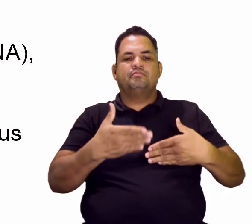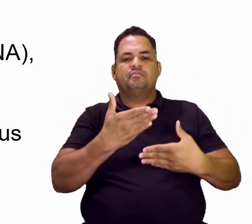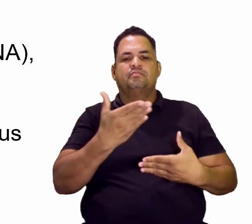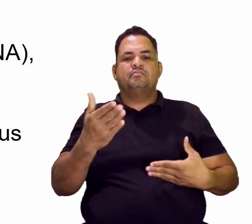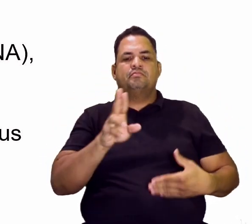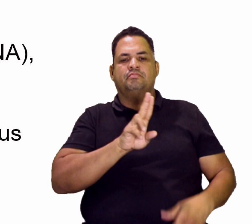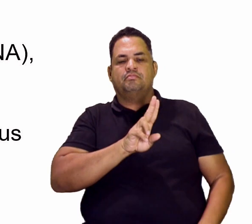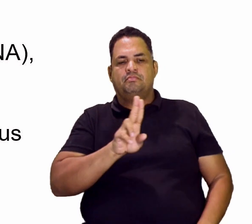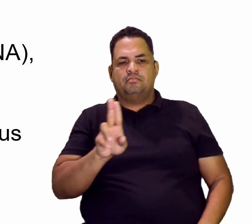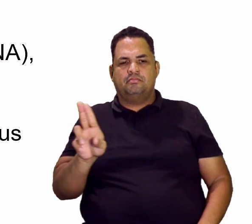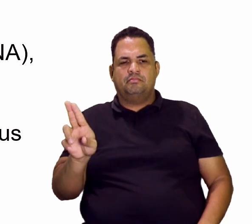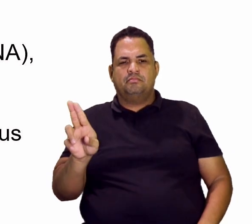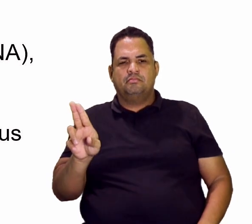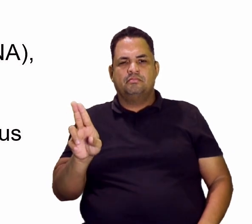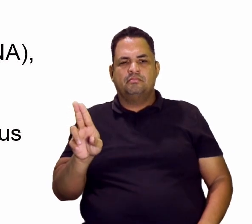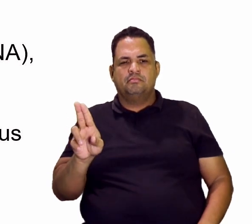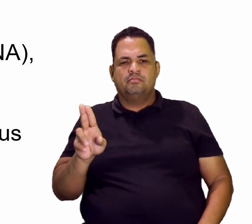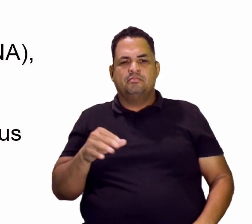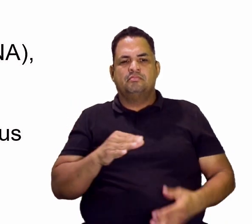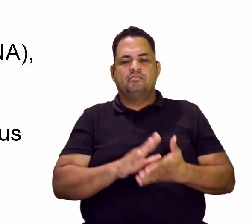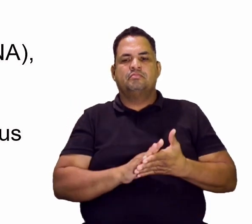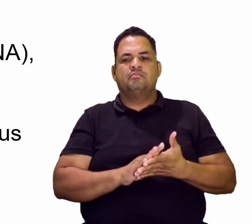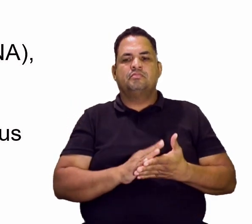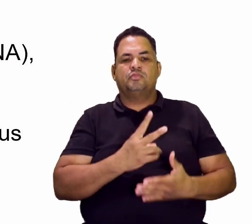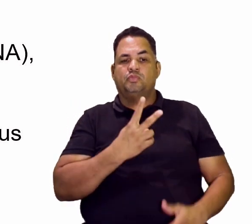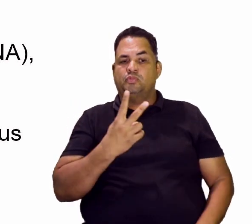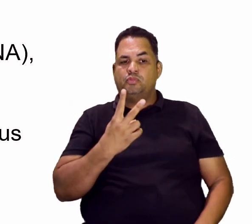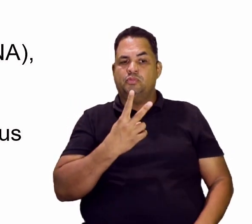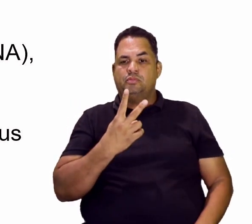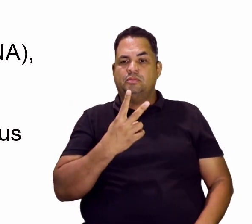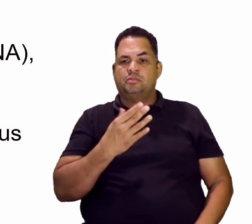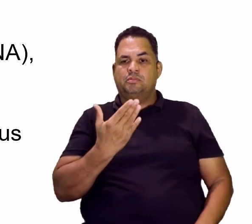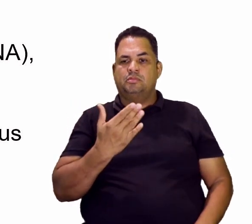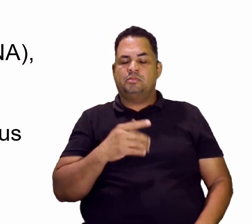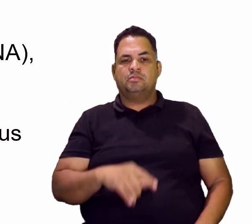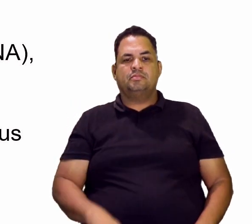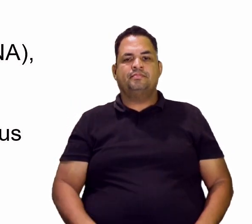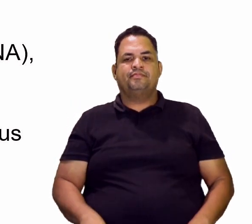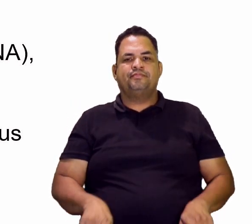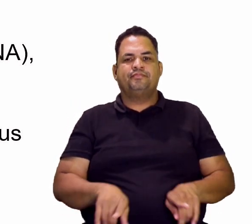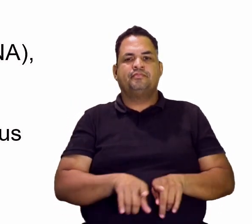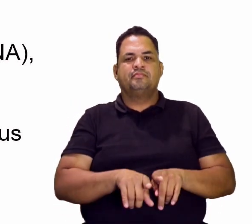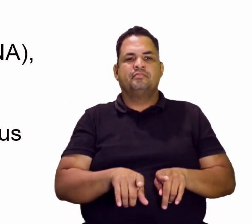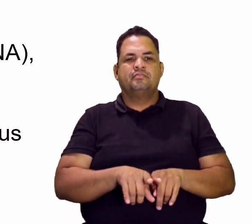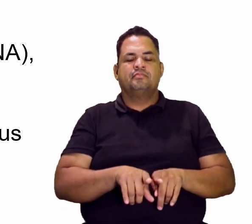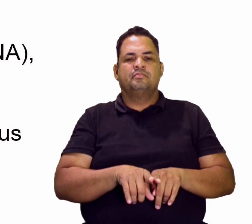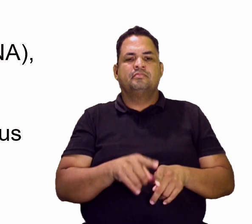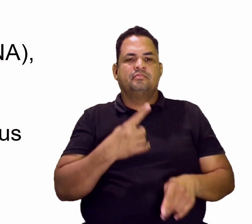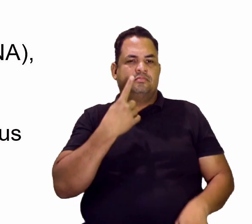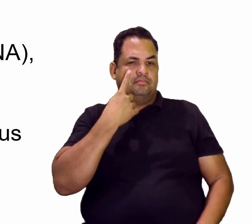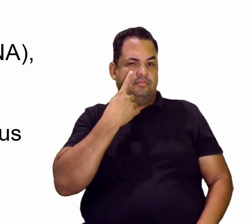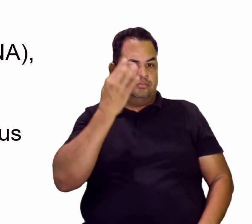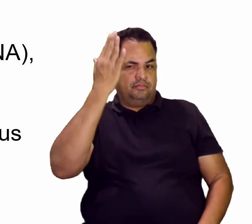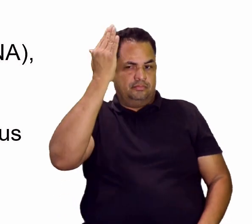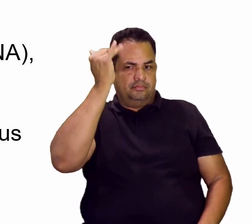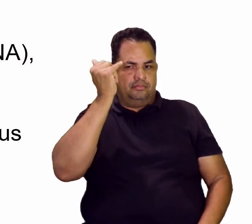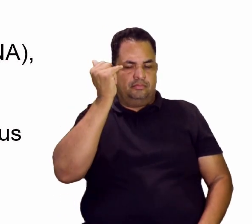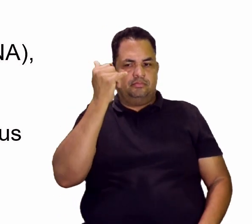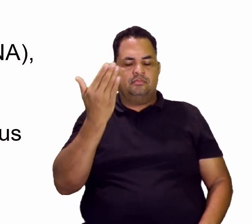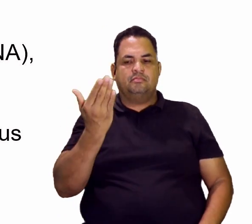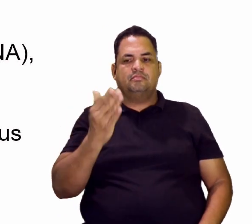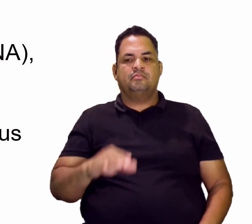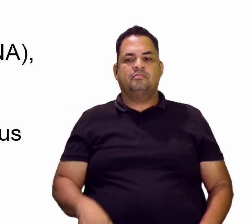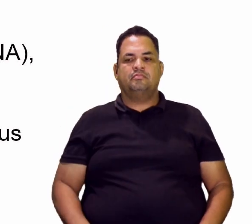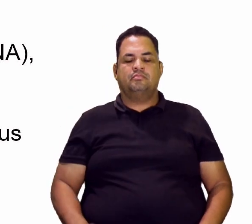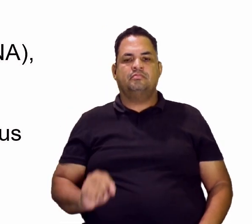o nome, né? O agente etiológico e também coloquei aqui, ó, para vocês terem ideia, né?